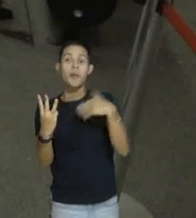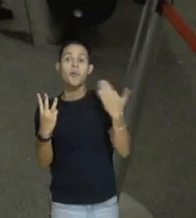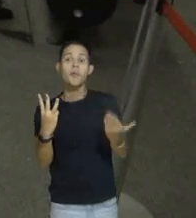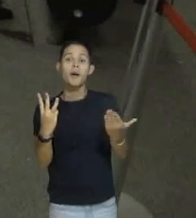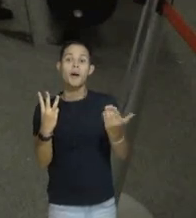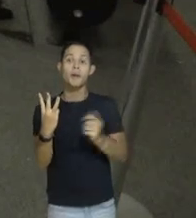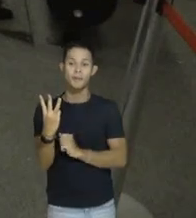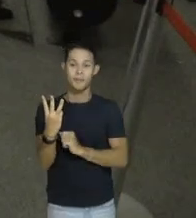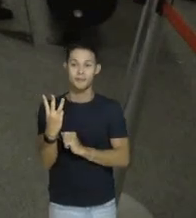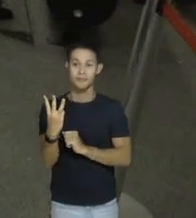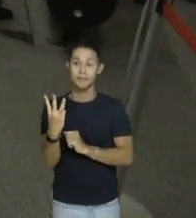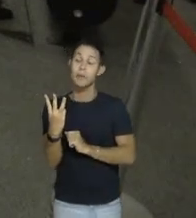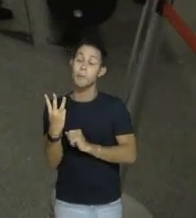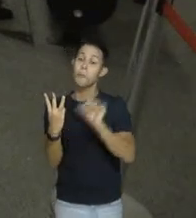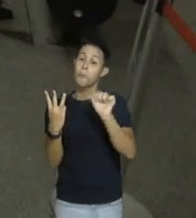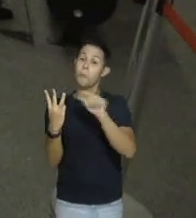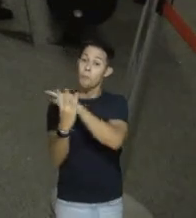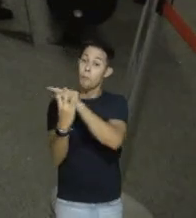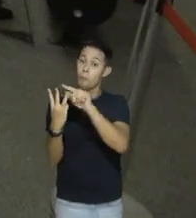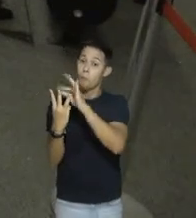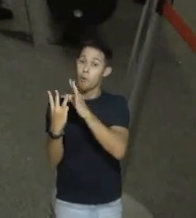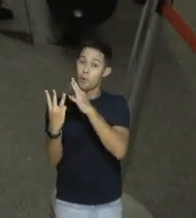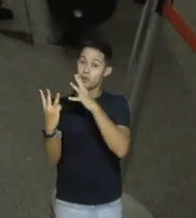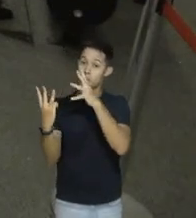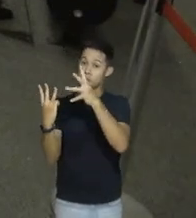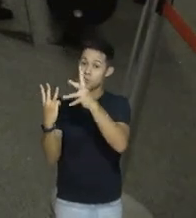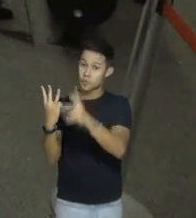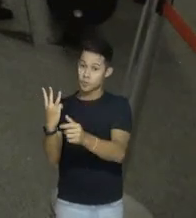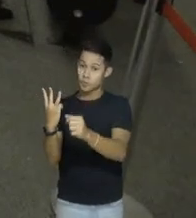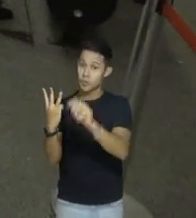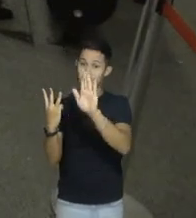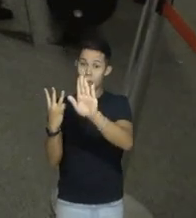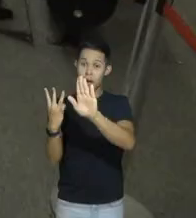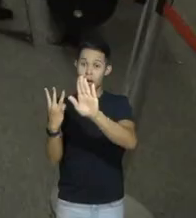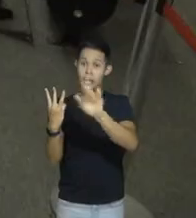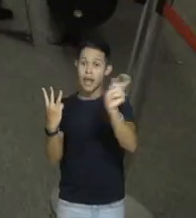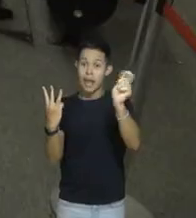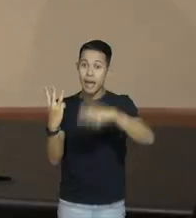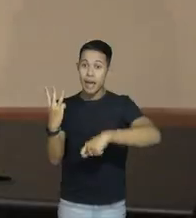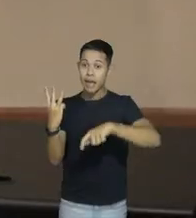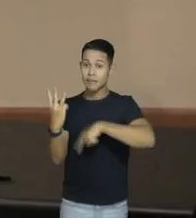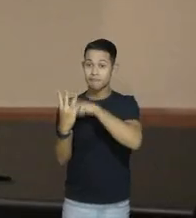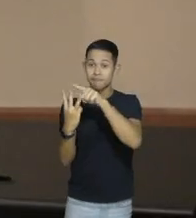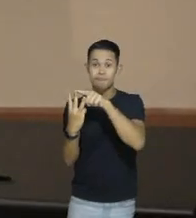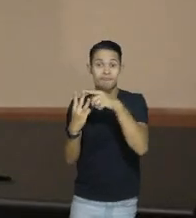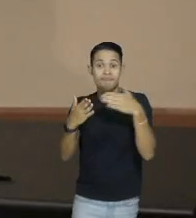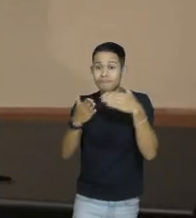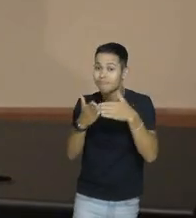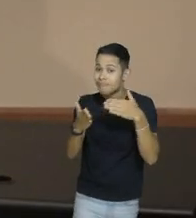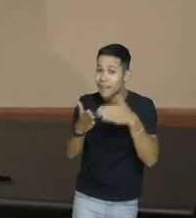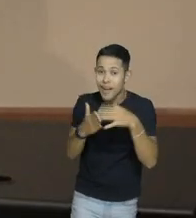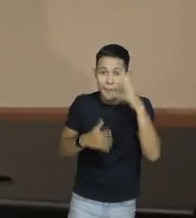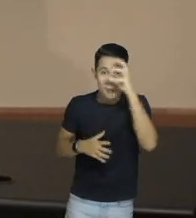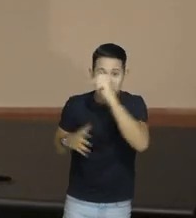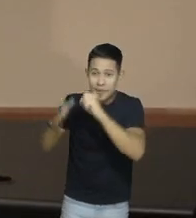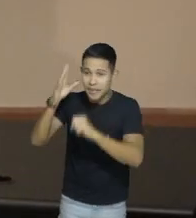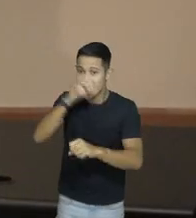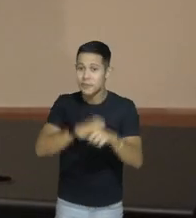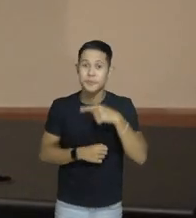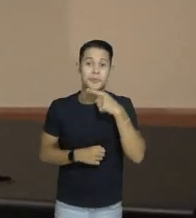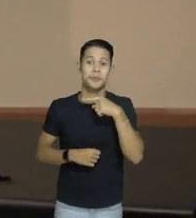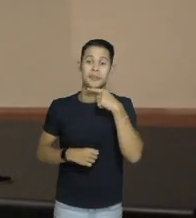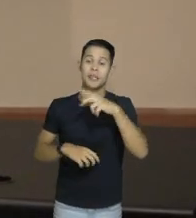Talvez tudo. Mas uma das possibilidades é que ela não conseguia também aprender. Talvez ela já